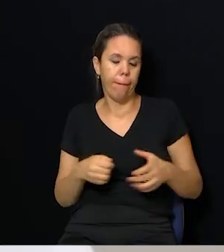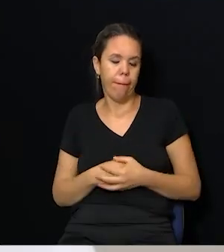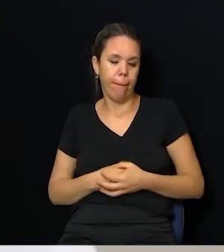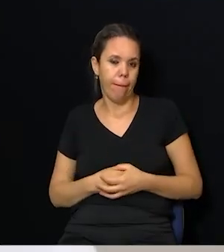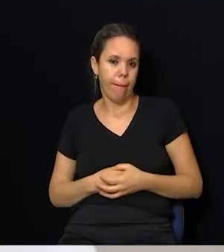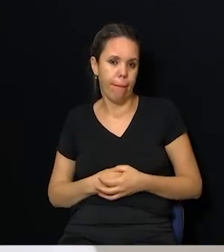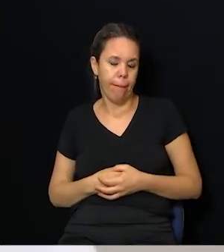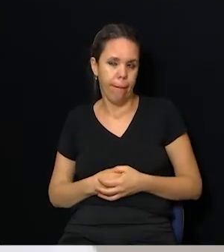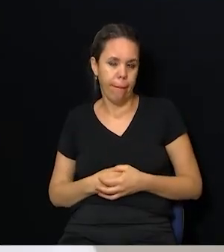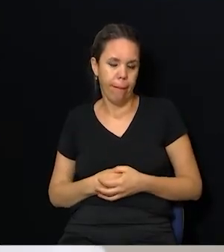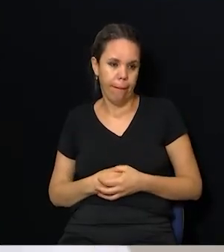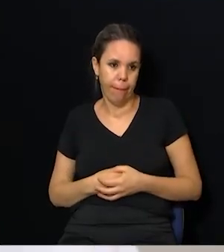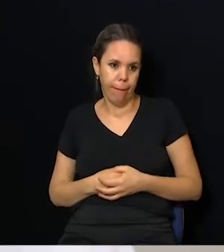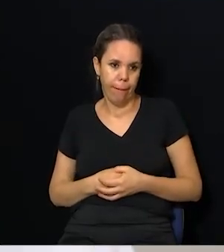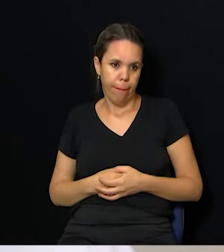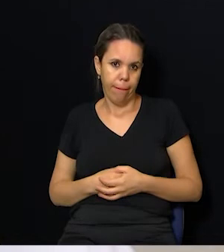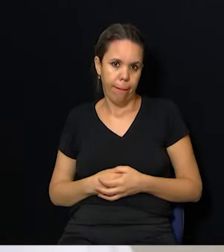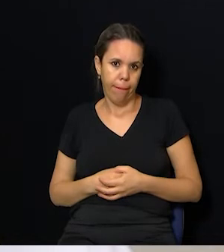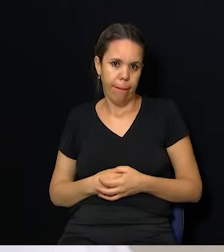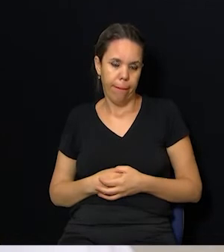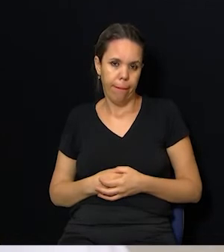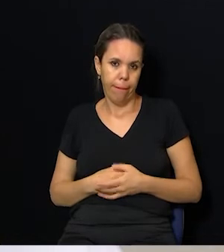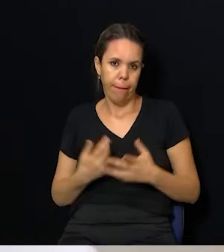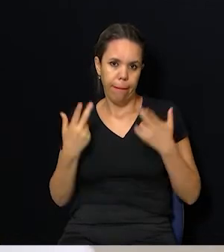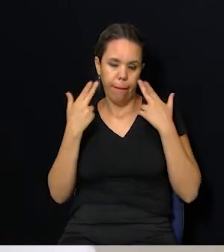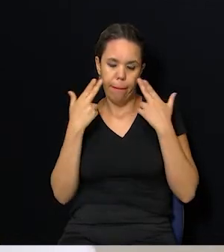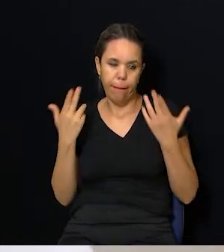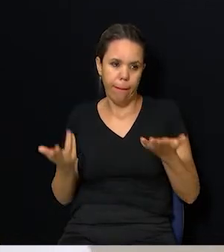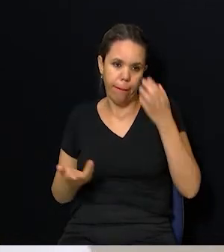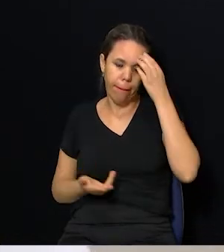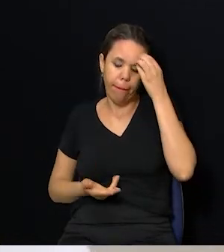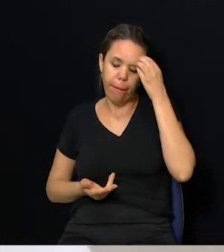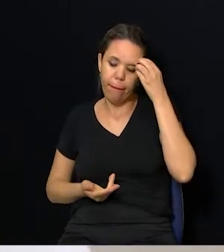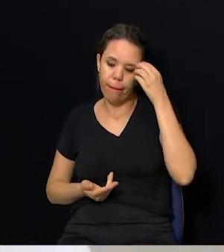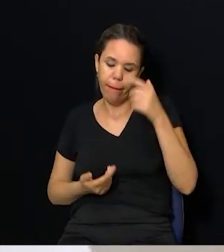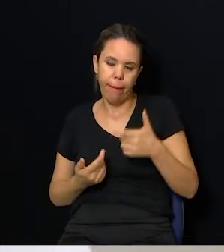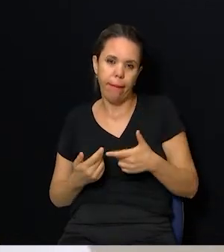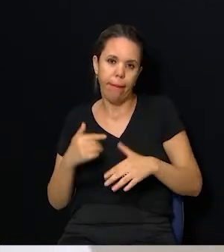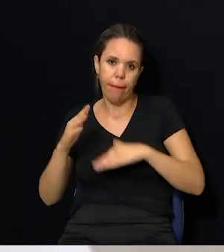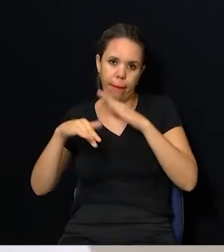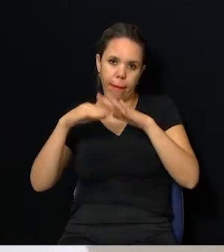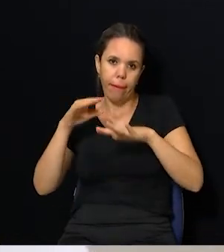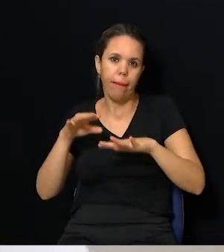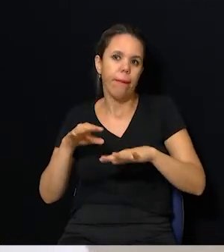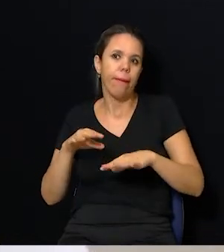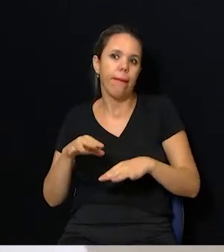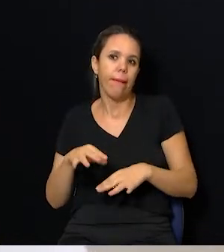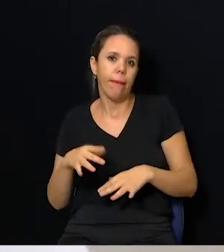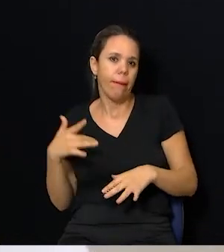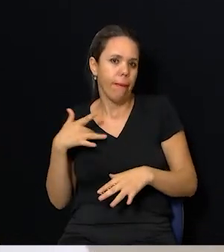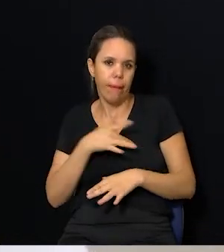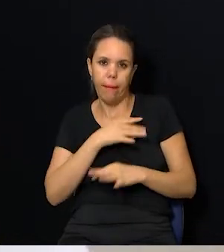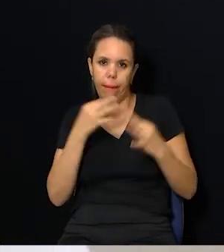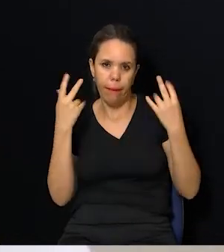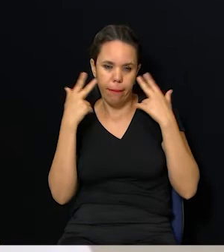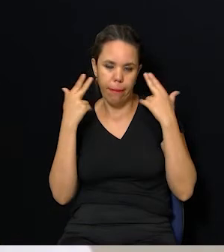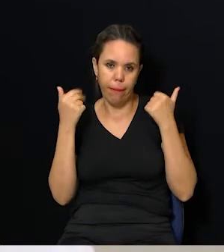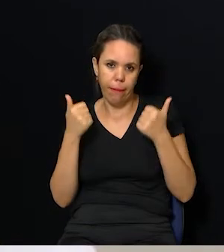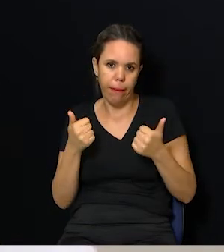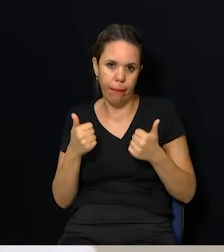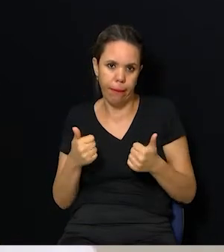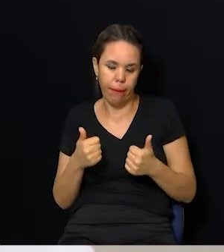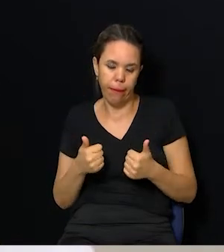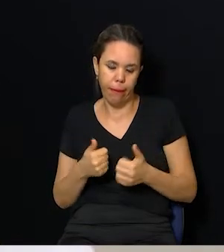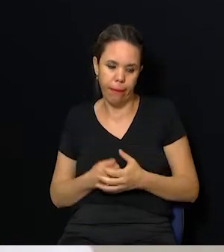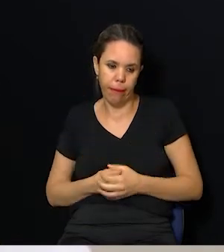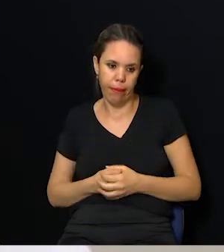tá, se desenvolve normalmente, ok? Elas se desenvolvem sem problema. A maioria das crianças é sadia, tá?